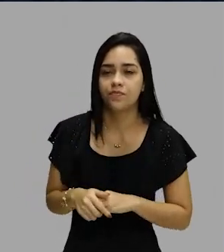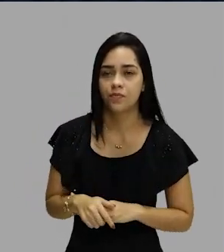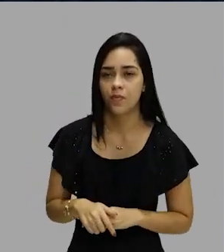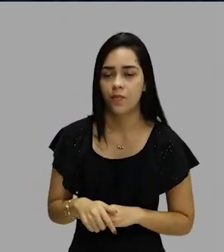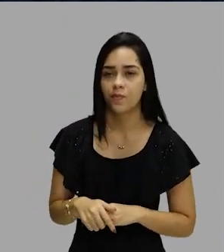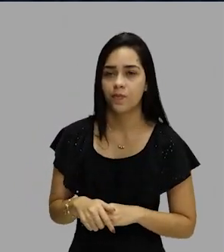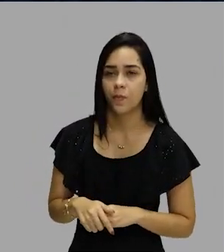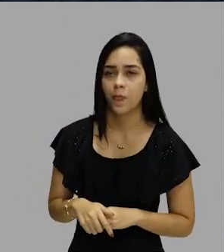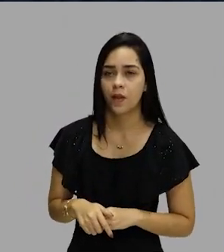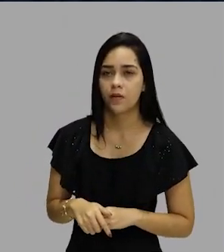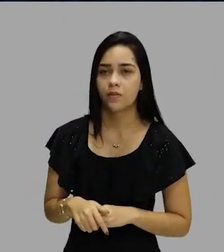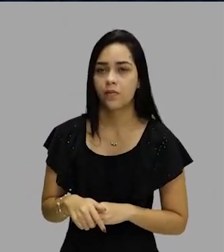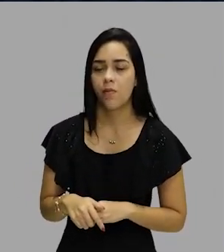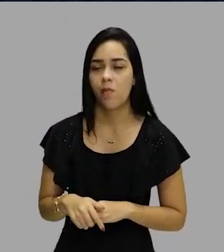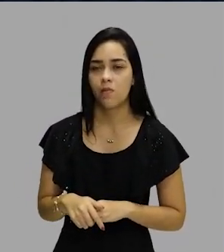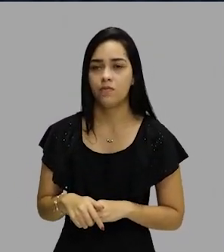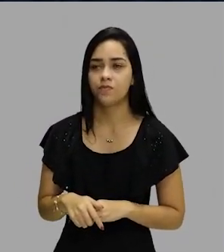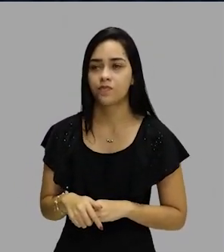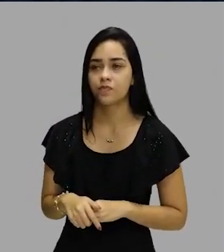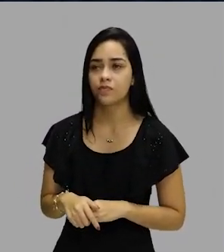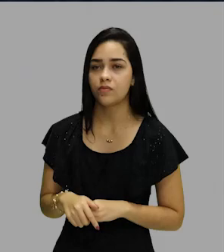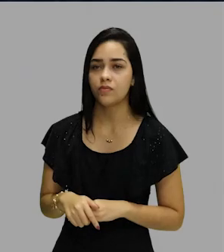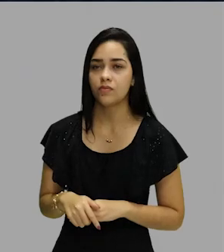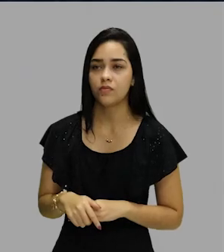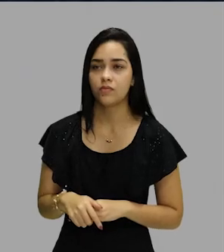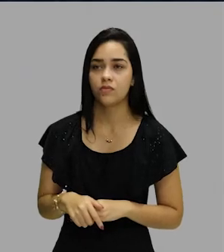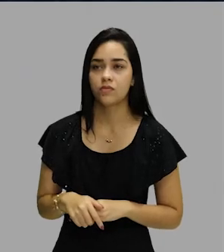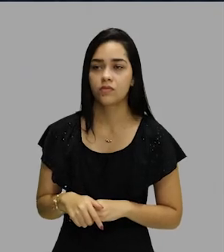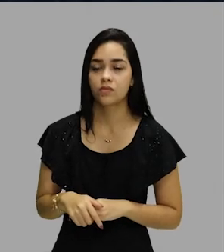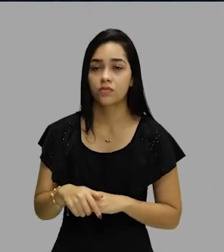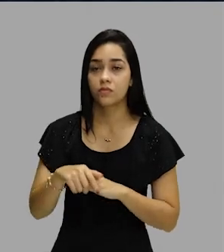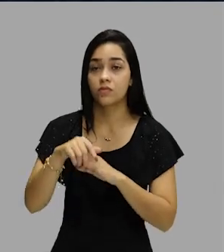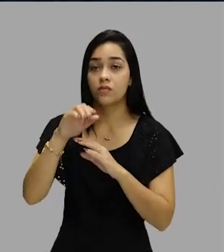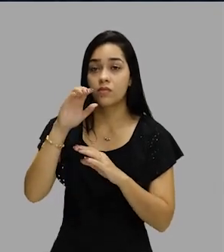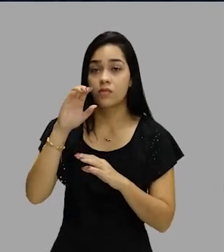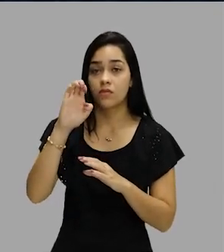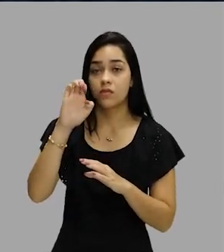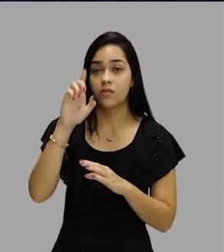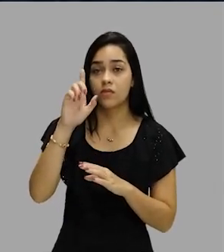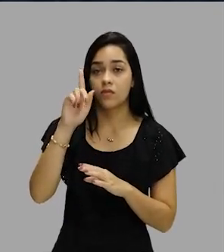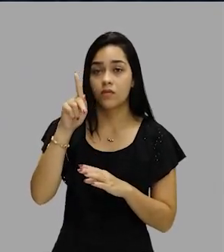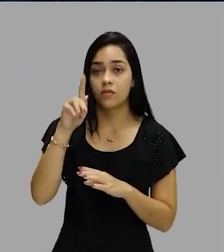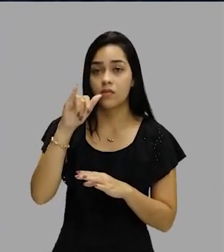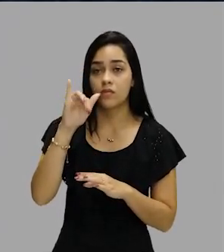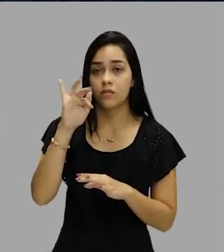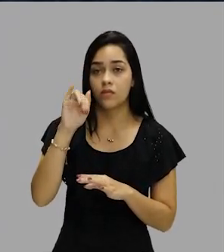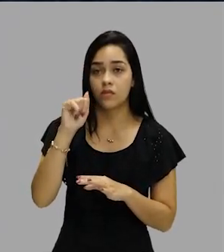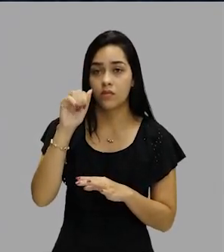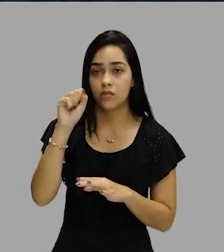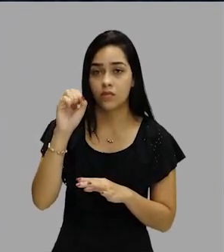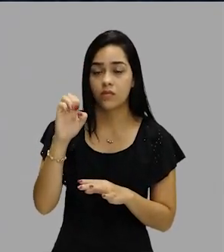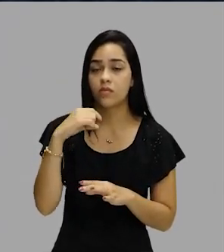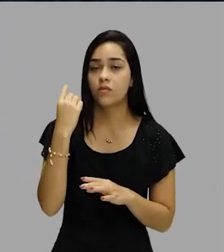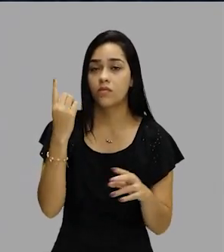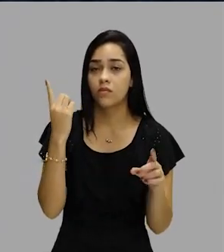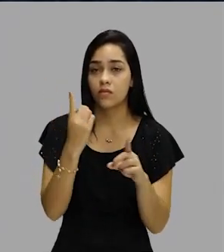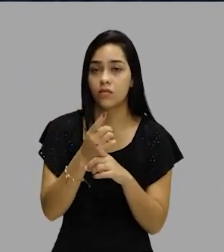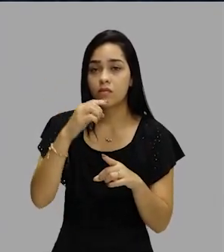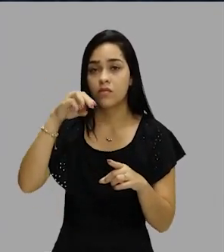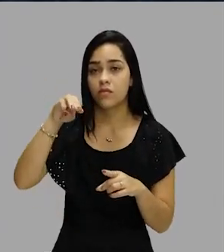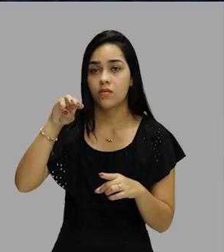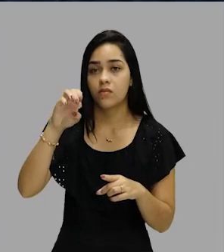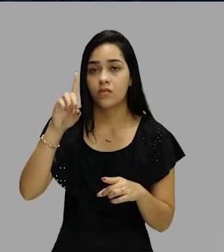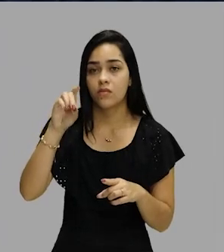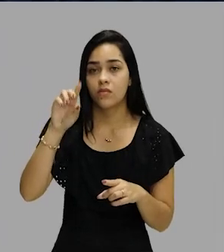Pode ser a epífise de um lado ou do outro, ok? Nas epífises, nós encontramos a medula óssea